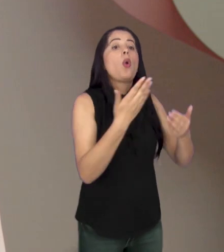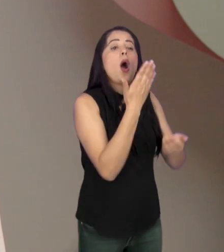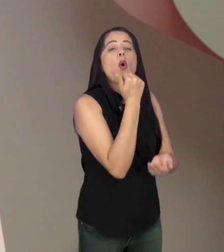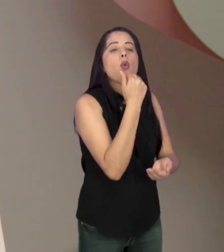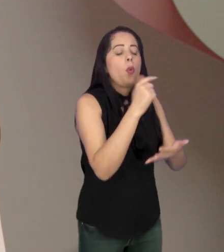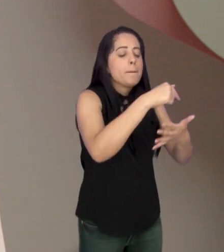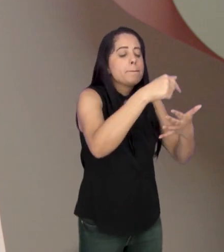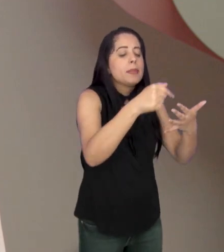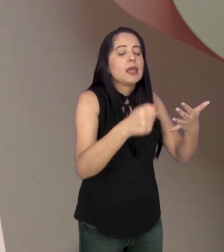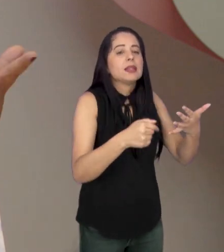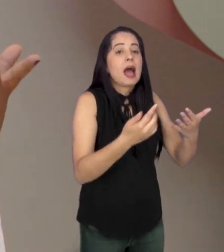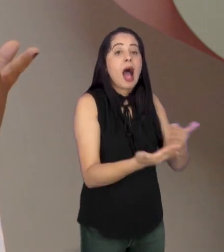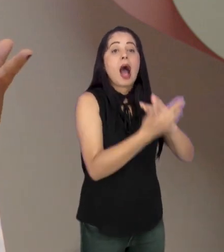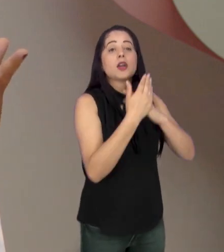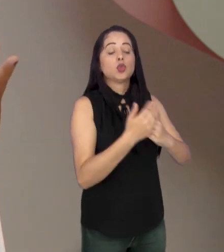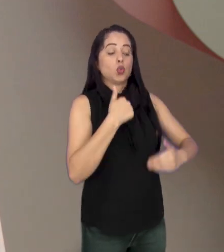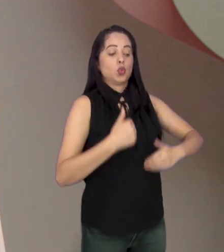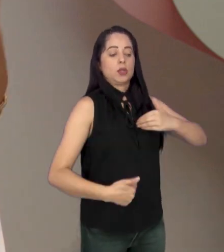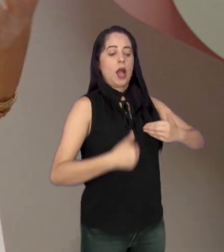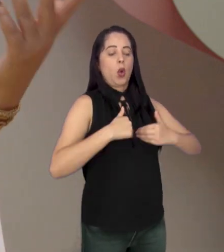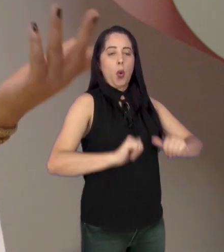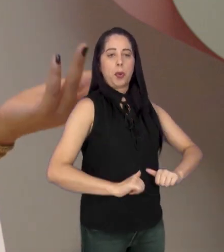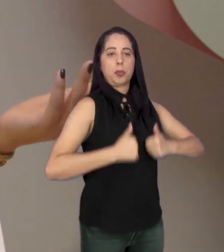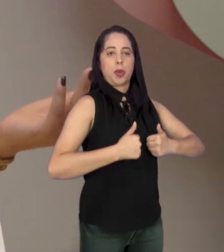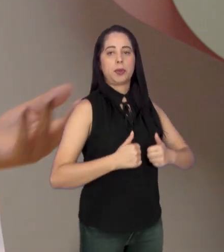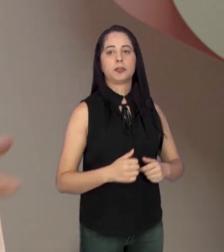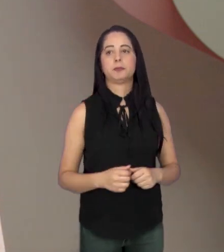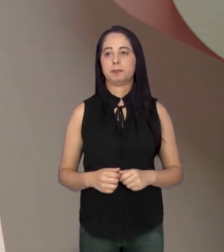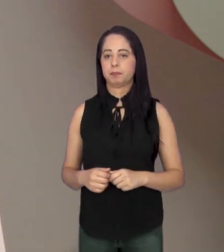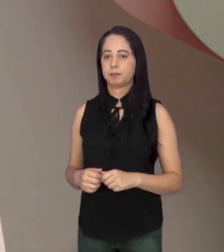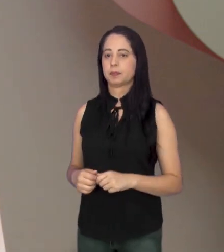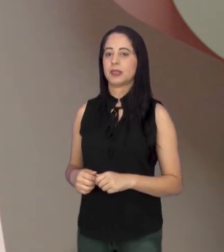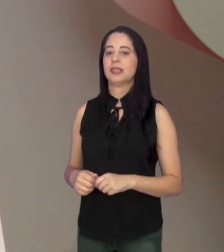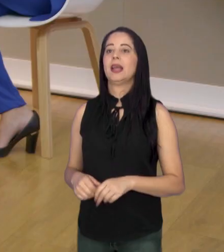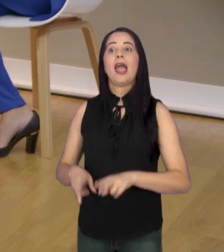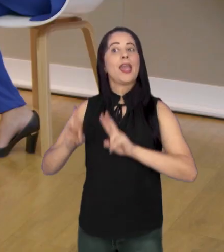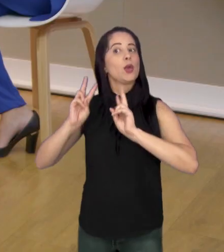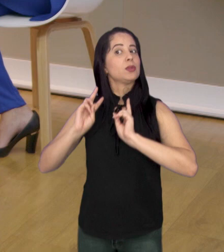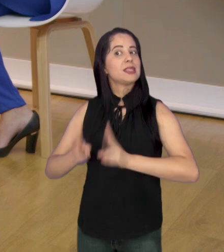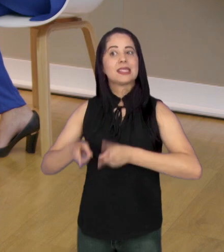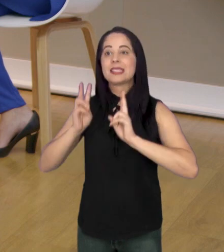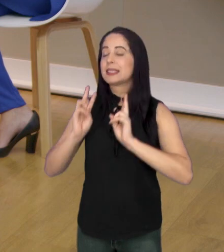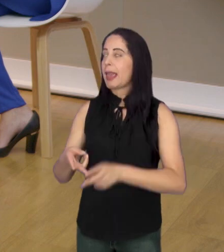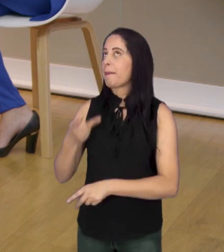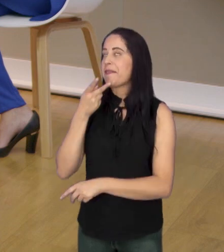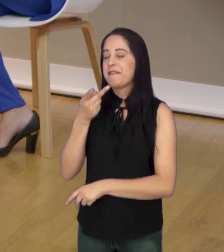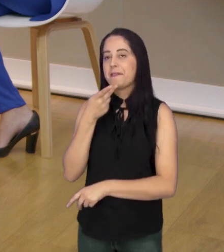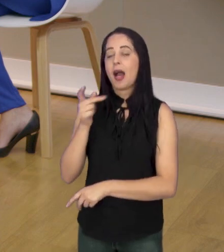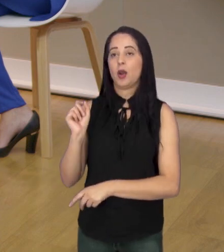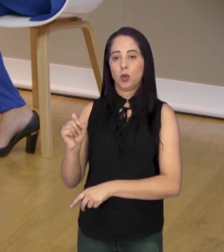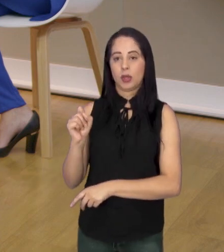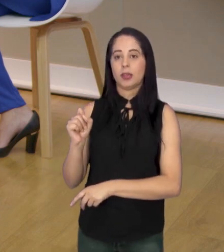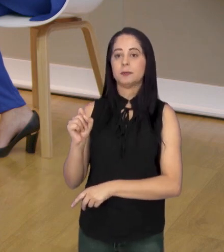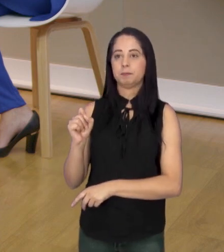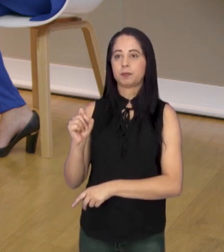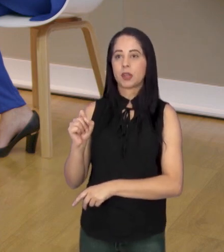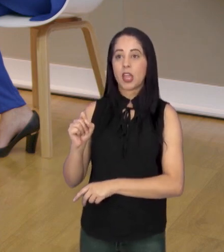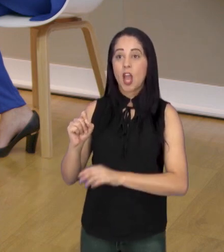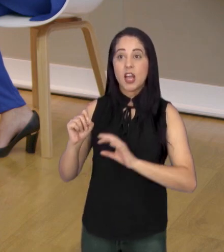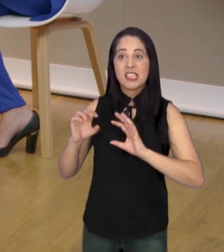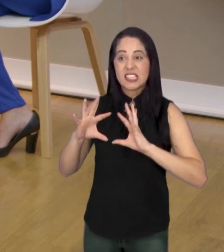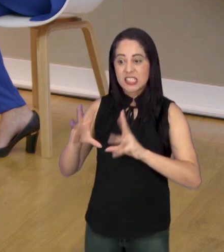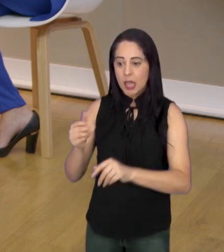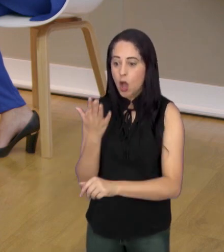contribuir com a prevenção de algumas doenças, ou das doenças, né? Eu sempre falo que tudo que